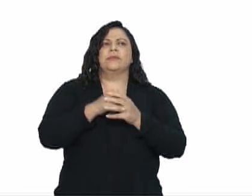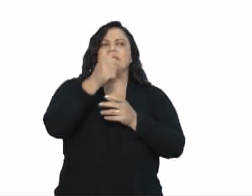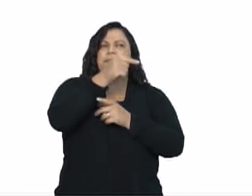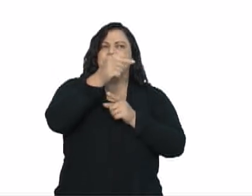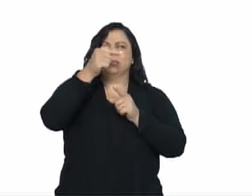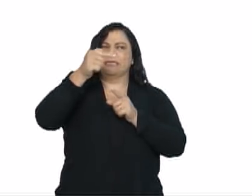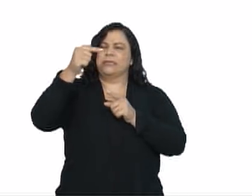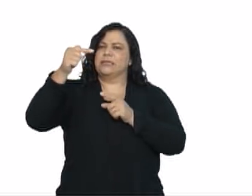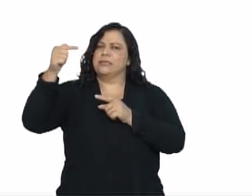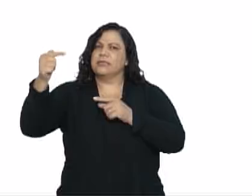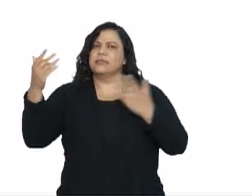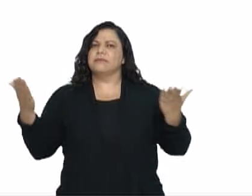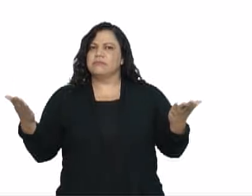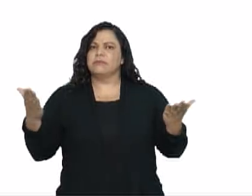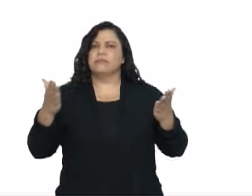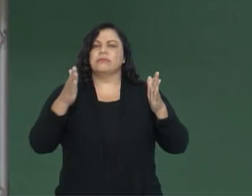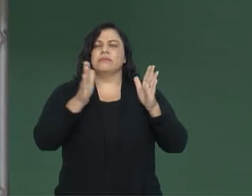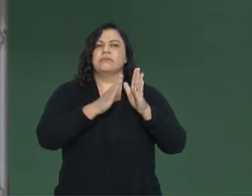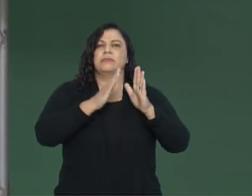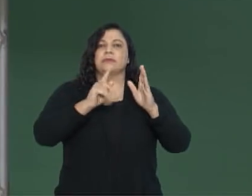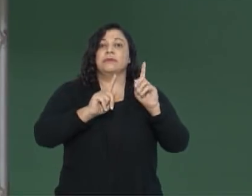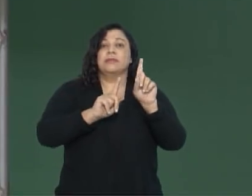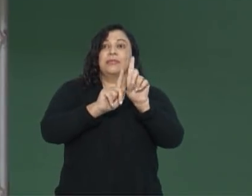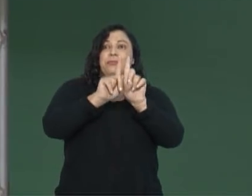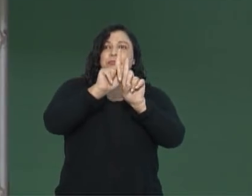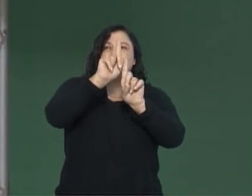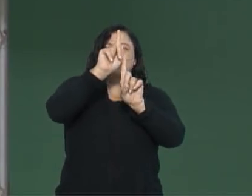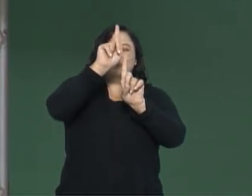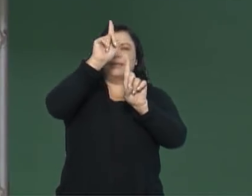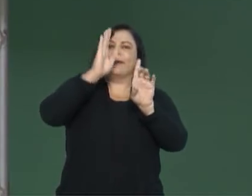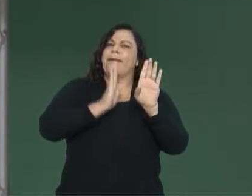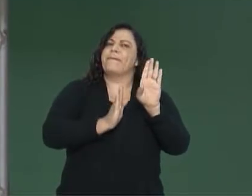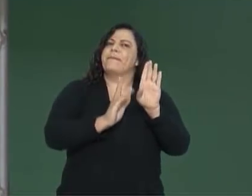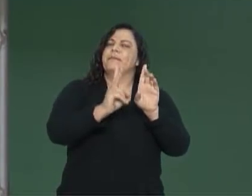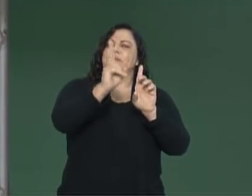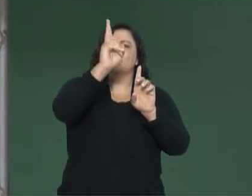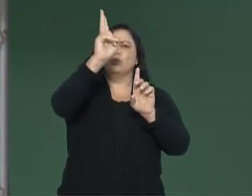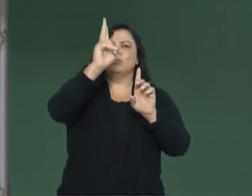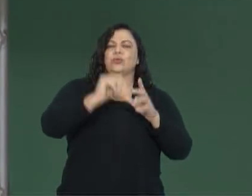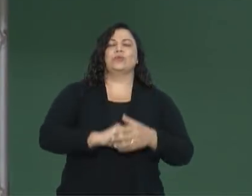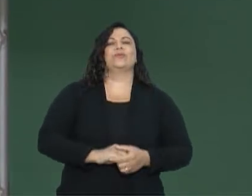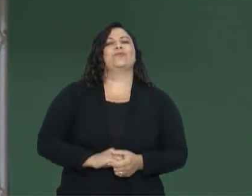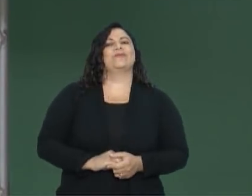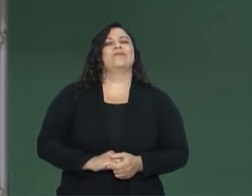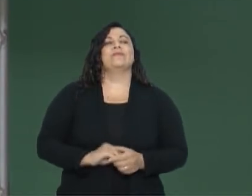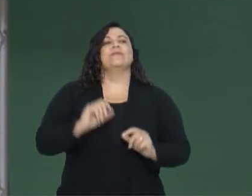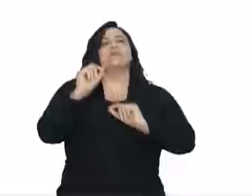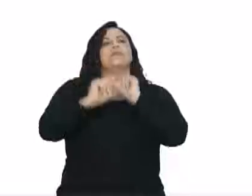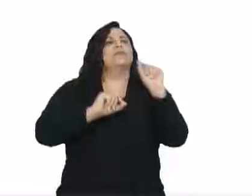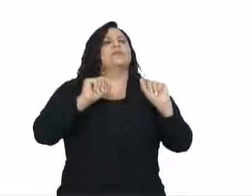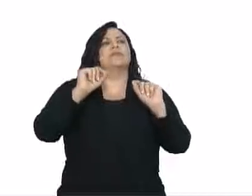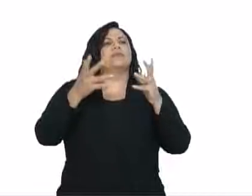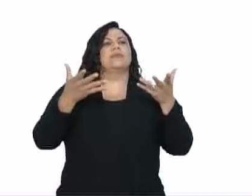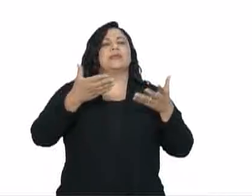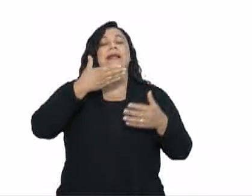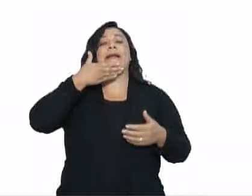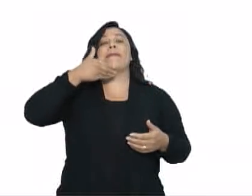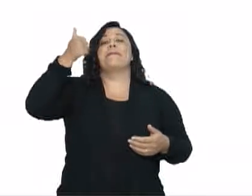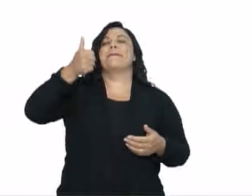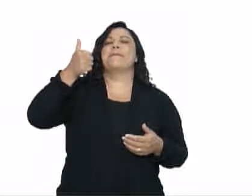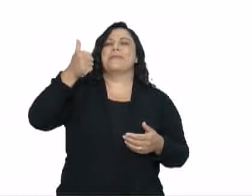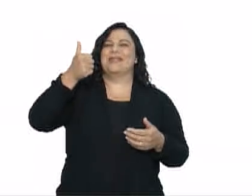ali, né? Sempre um crescimento alto e contínuo. E o que isso provocou? Melhorias